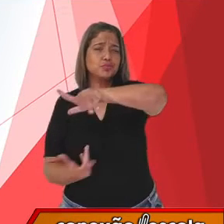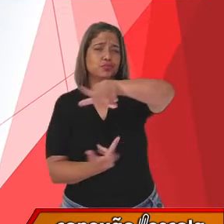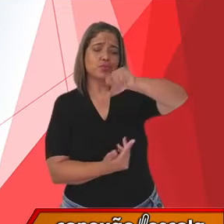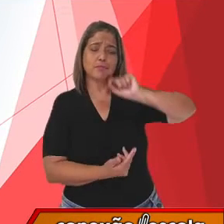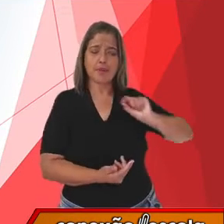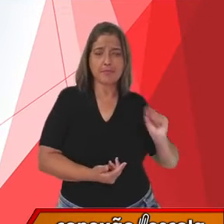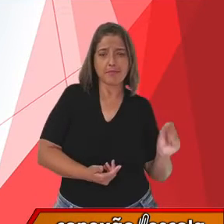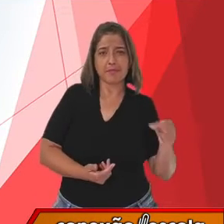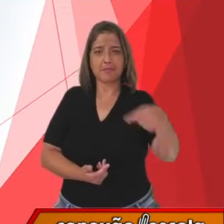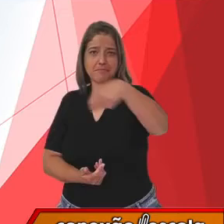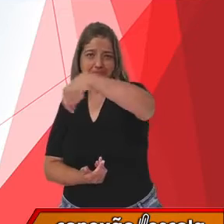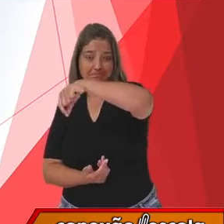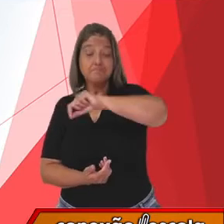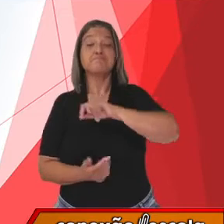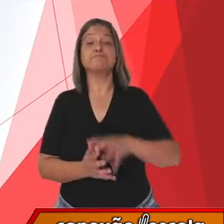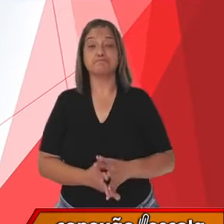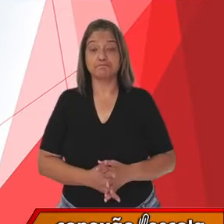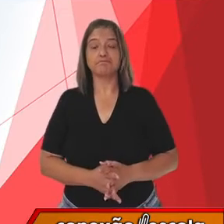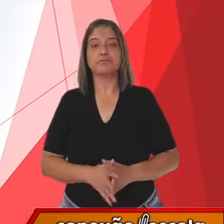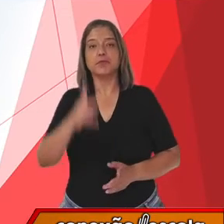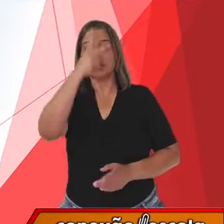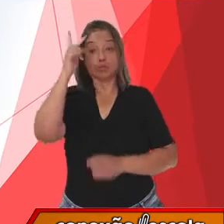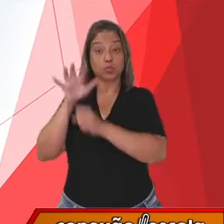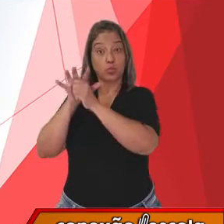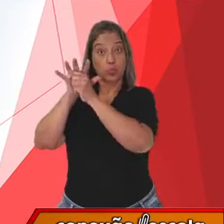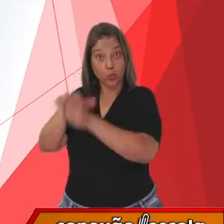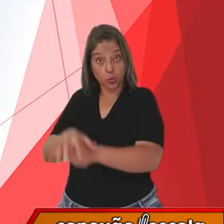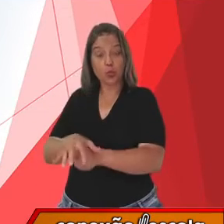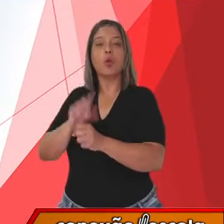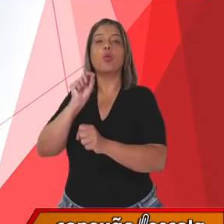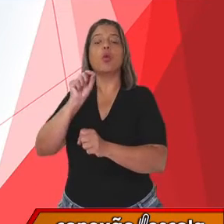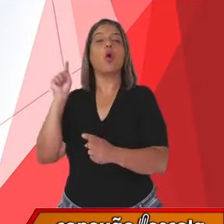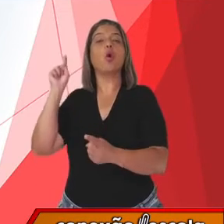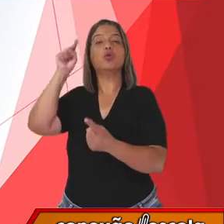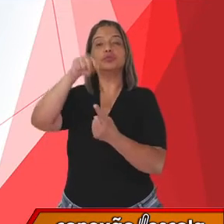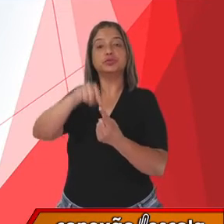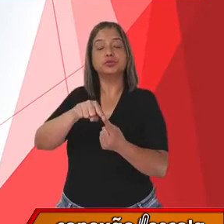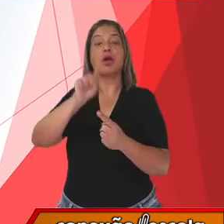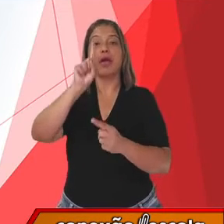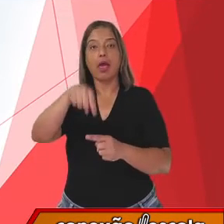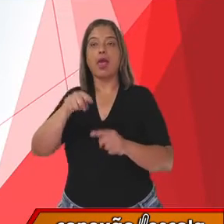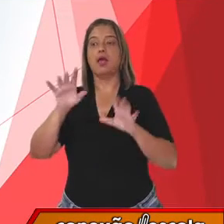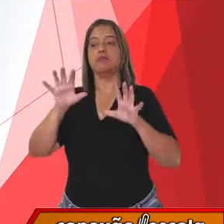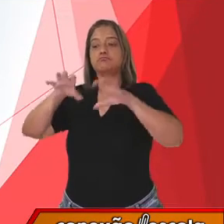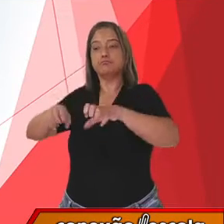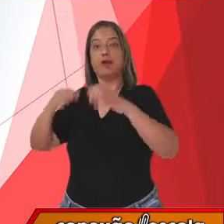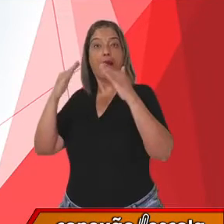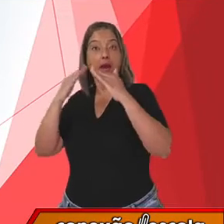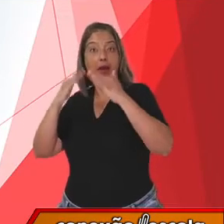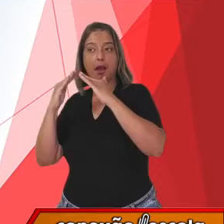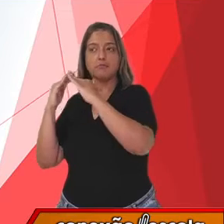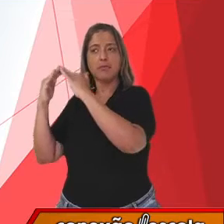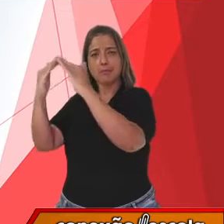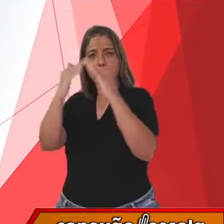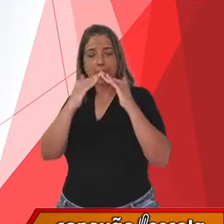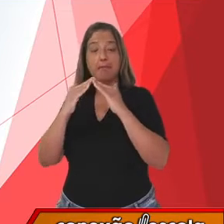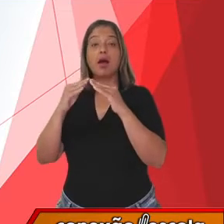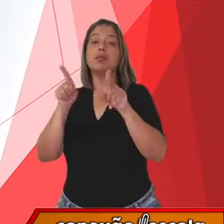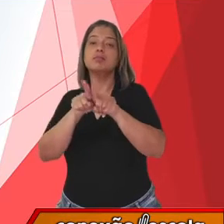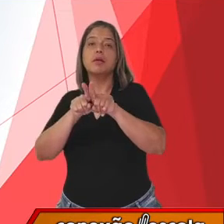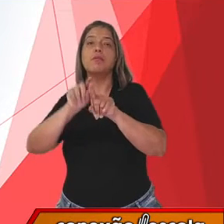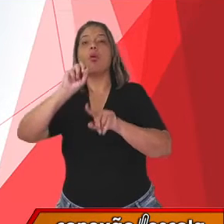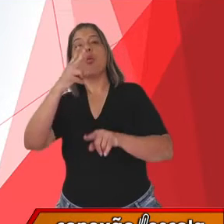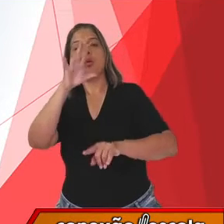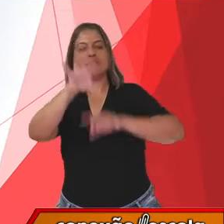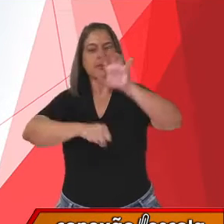Uma colonização pode ter como objetivo a habitação ou a exploração de